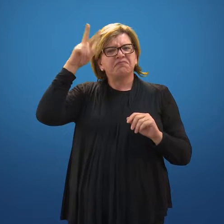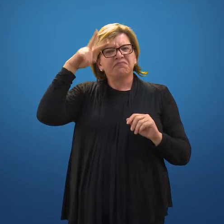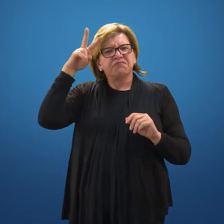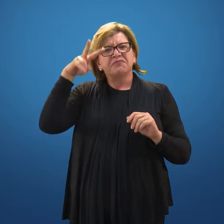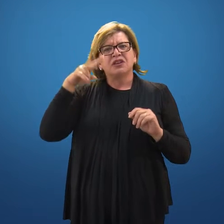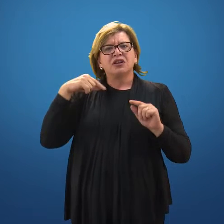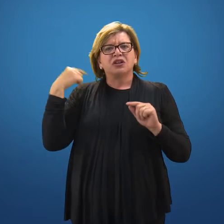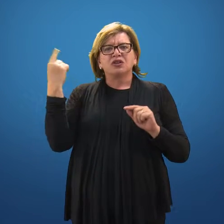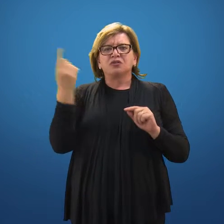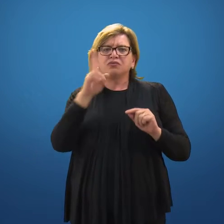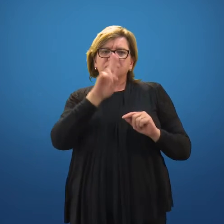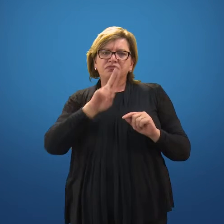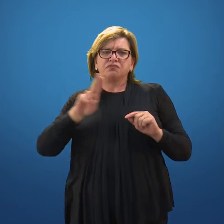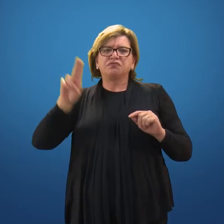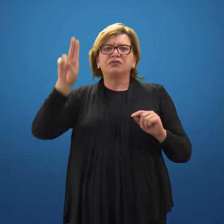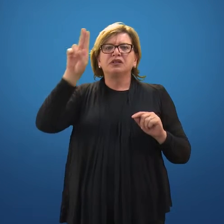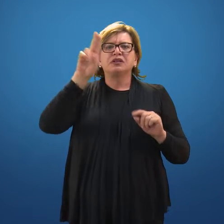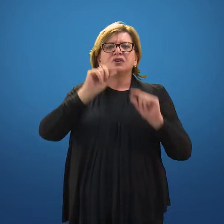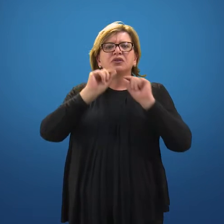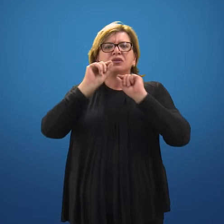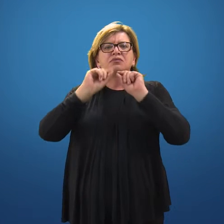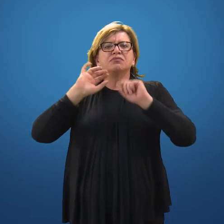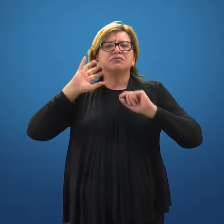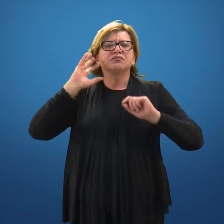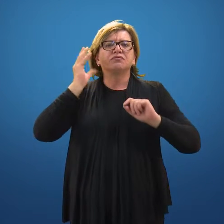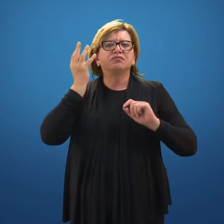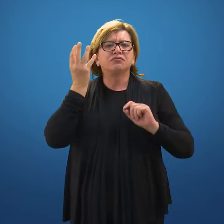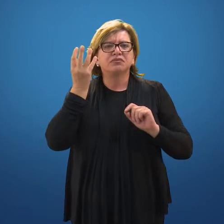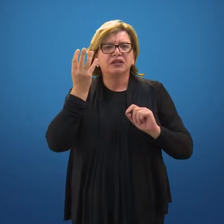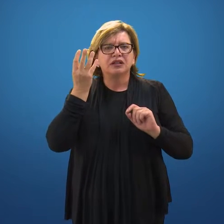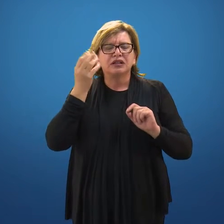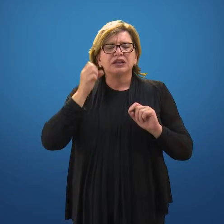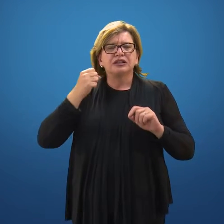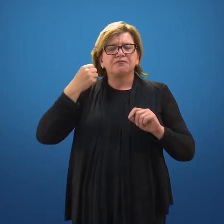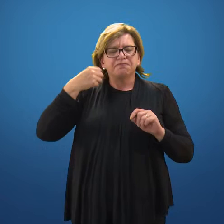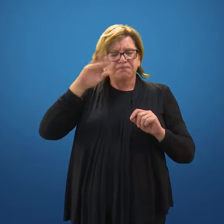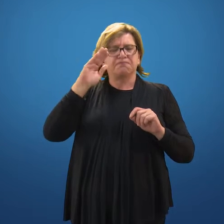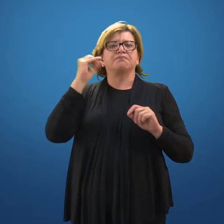Nós vamos utilizar o que há de mais